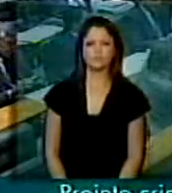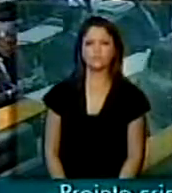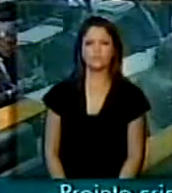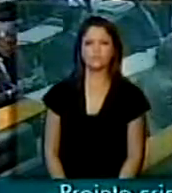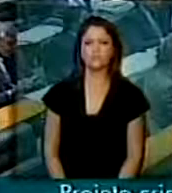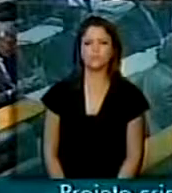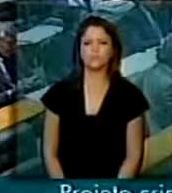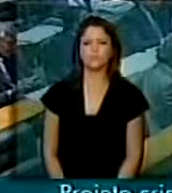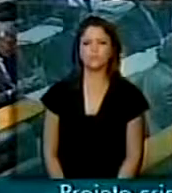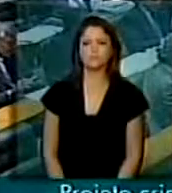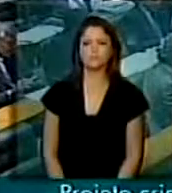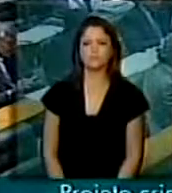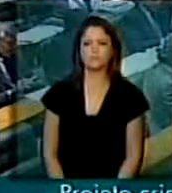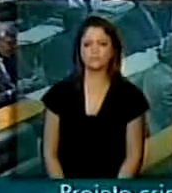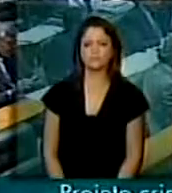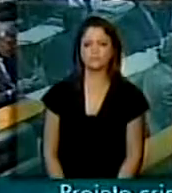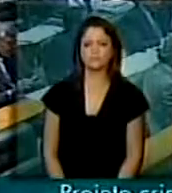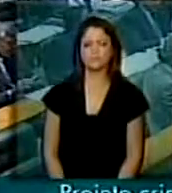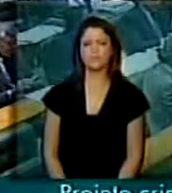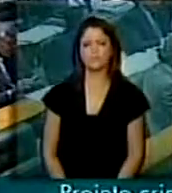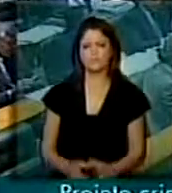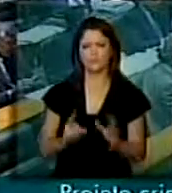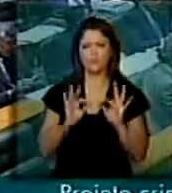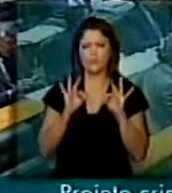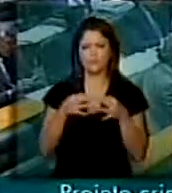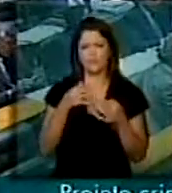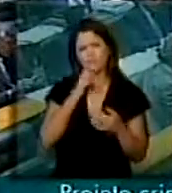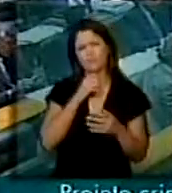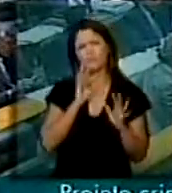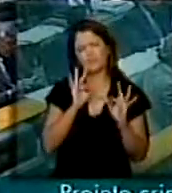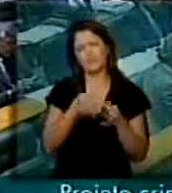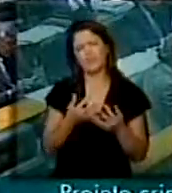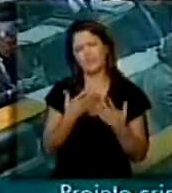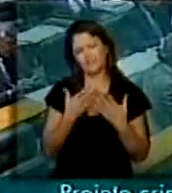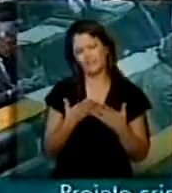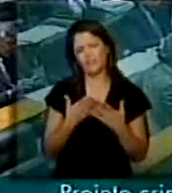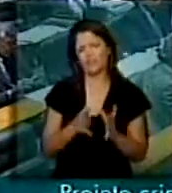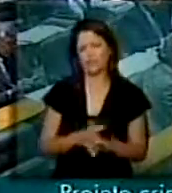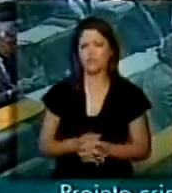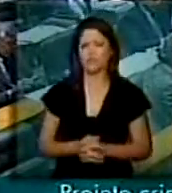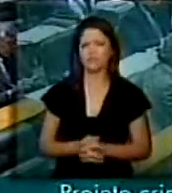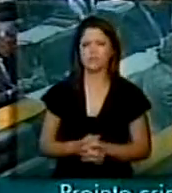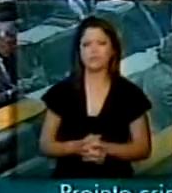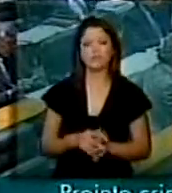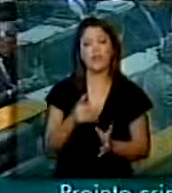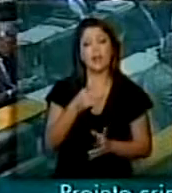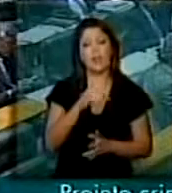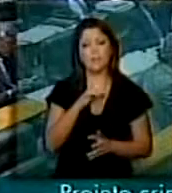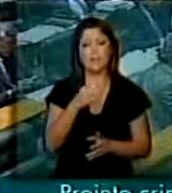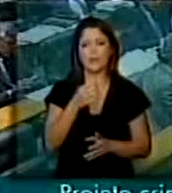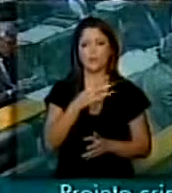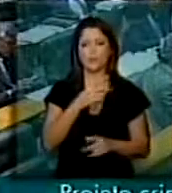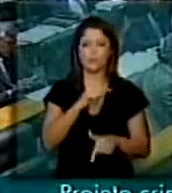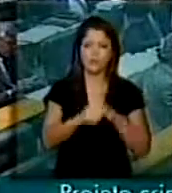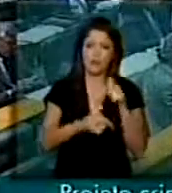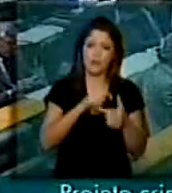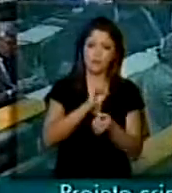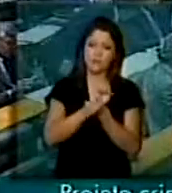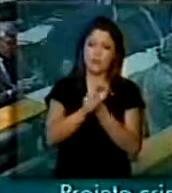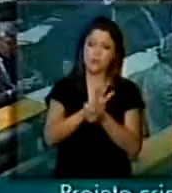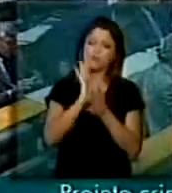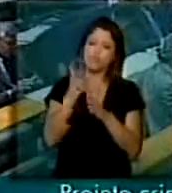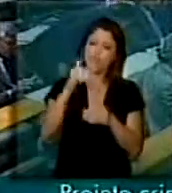Vamos. Só para concluir. Concluir, deputado. Concluir. A PEC do trabalho escravo, que já